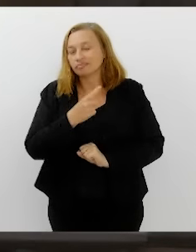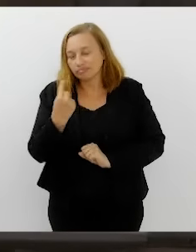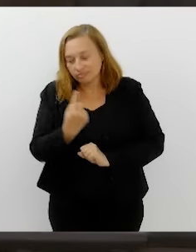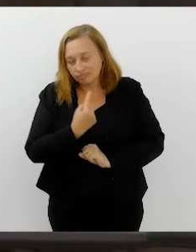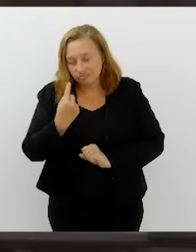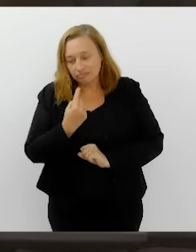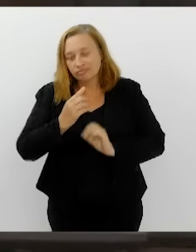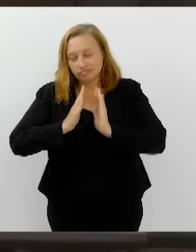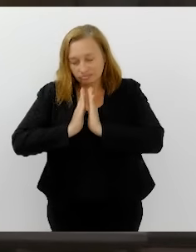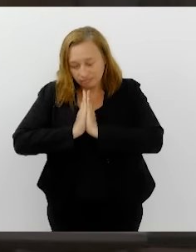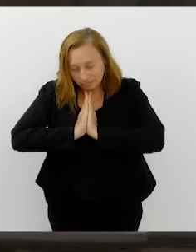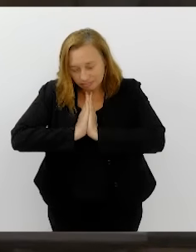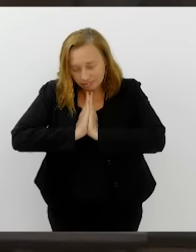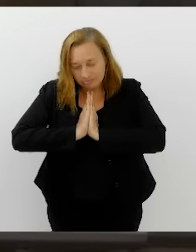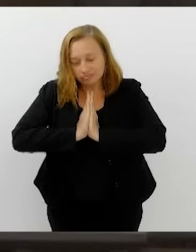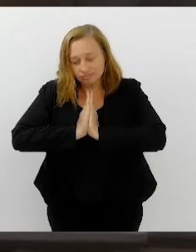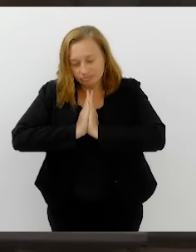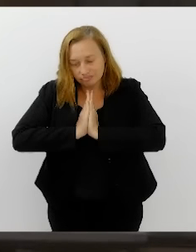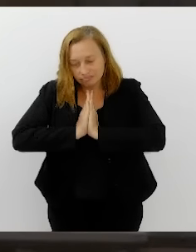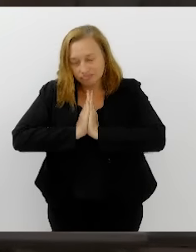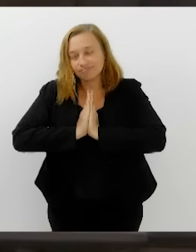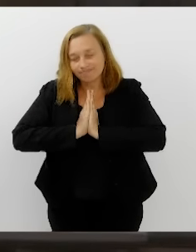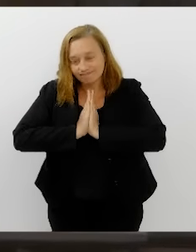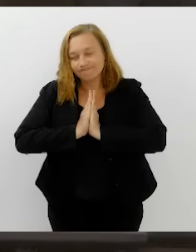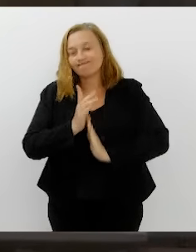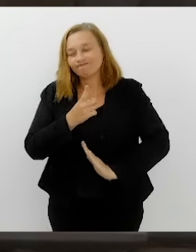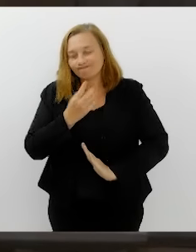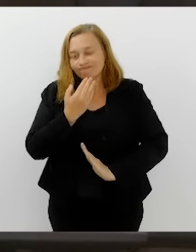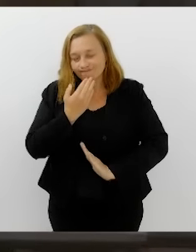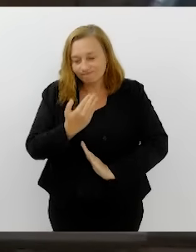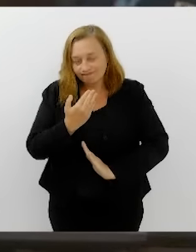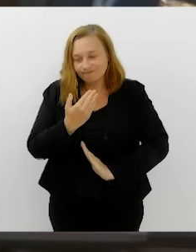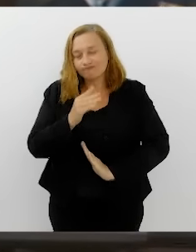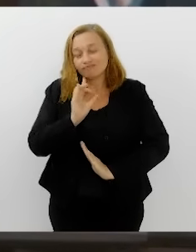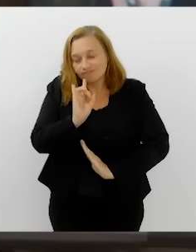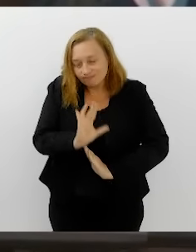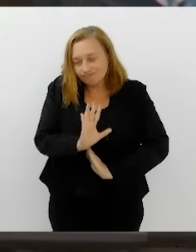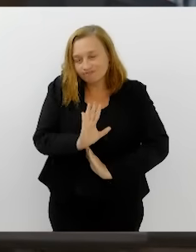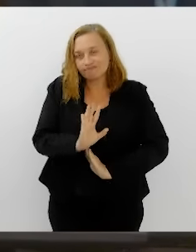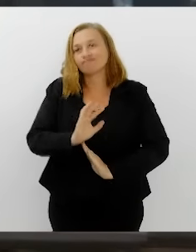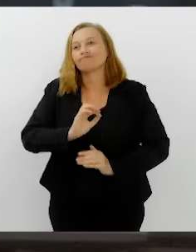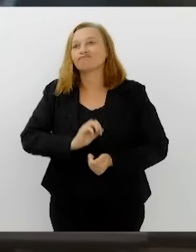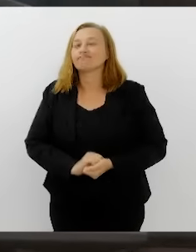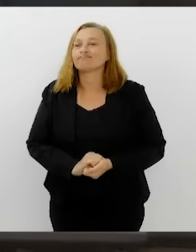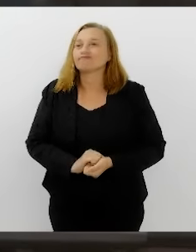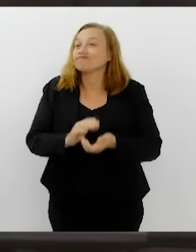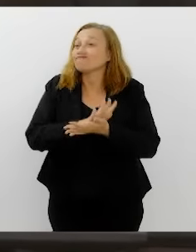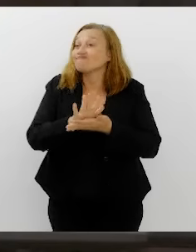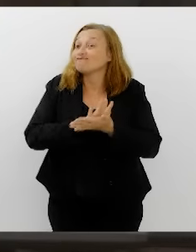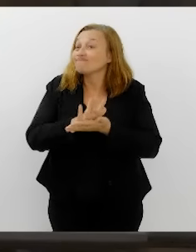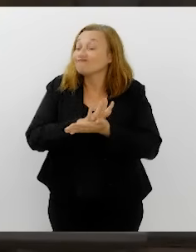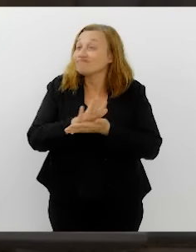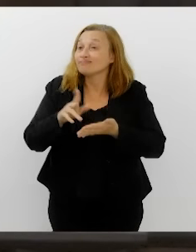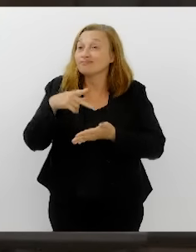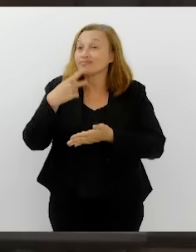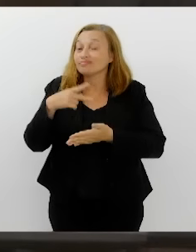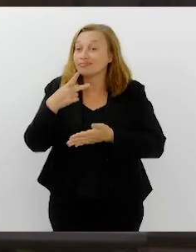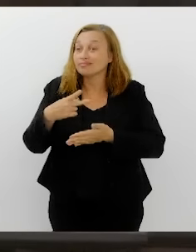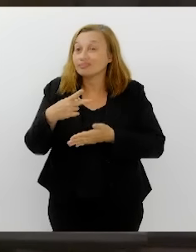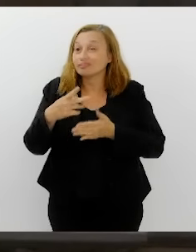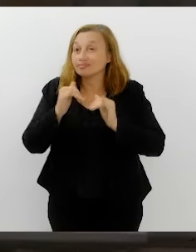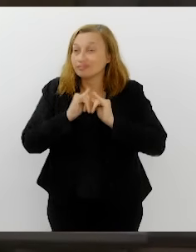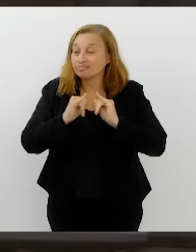vossas orações, rezem por nós, é o que nós lhes pedimos. E nada mais havendo a